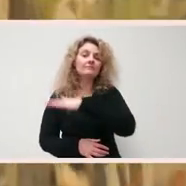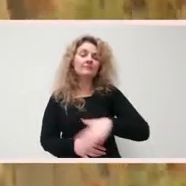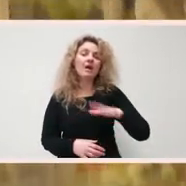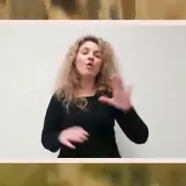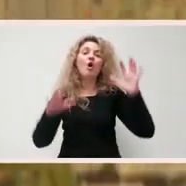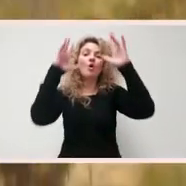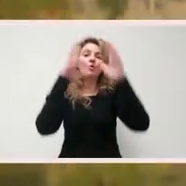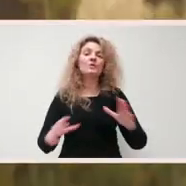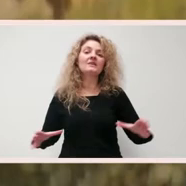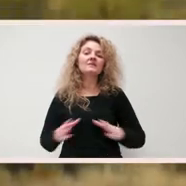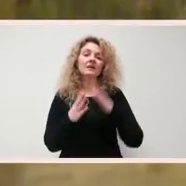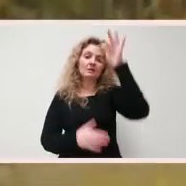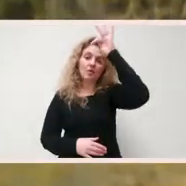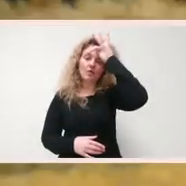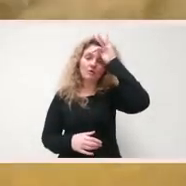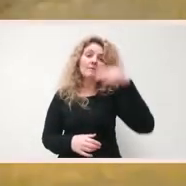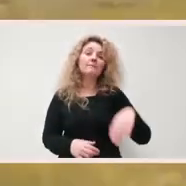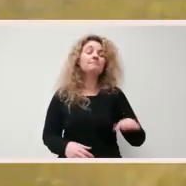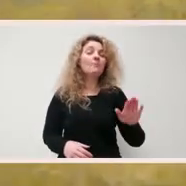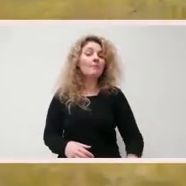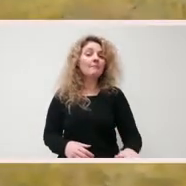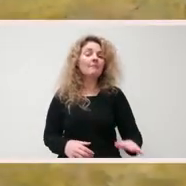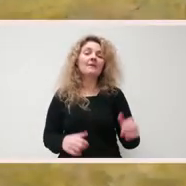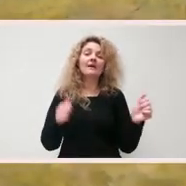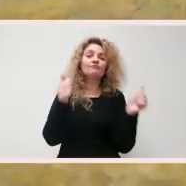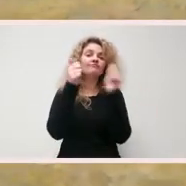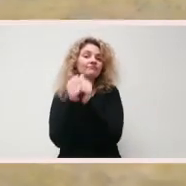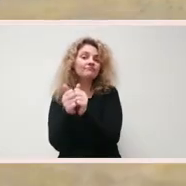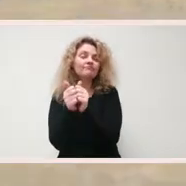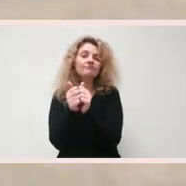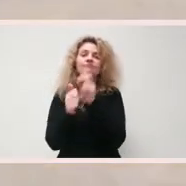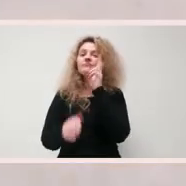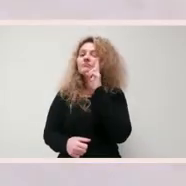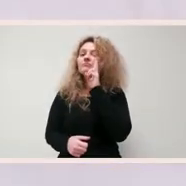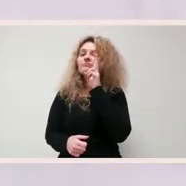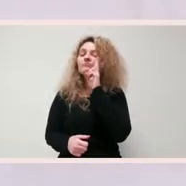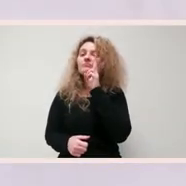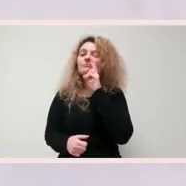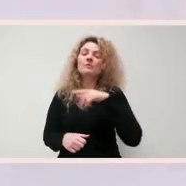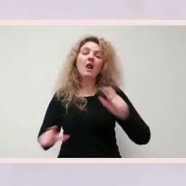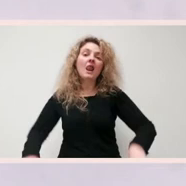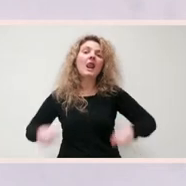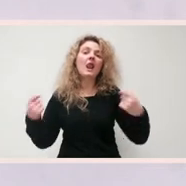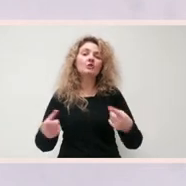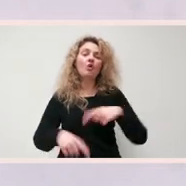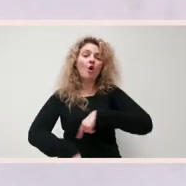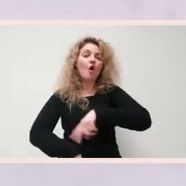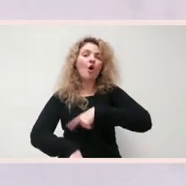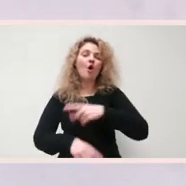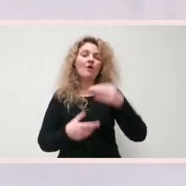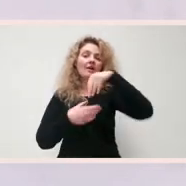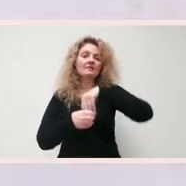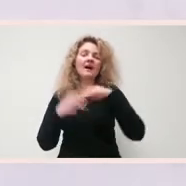Arturo medra apegadiño ao seu pai, observando o pintar do natural e tamén nas horas que dedicaban a casa o estudio